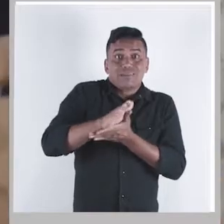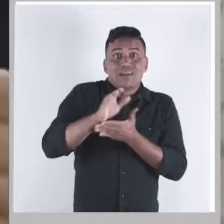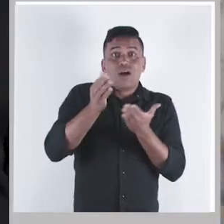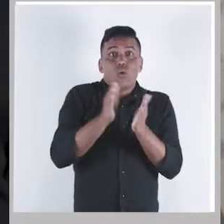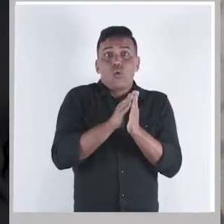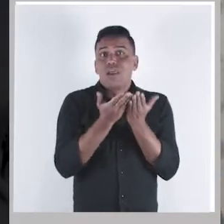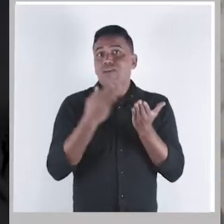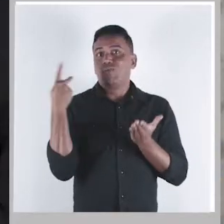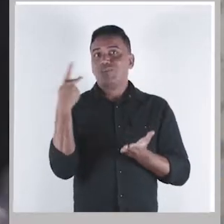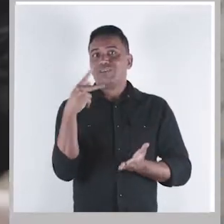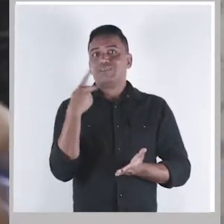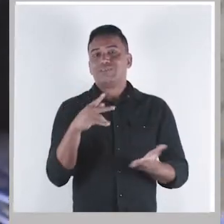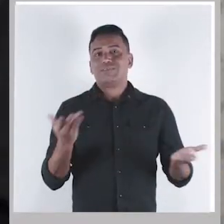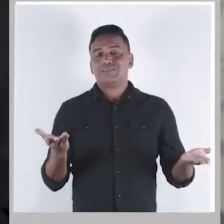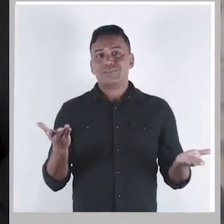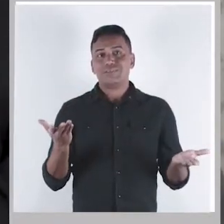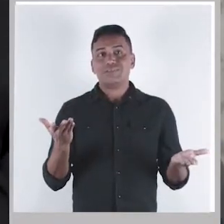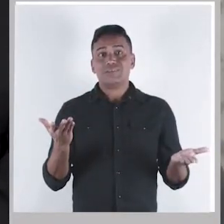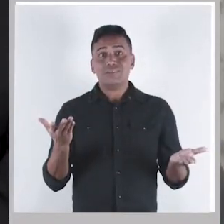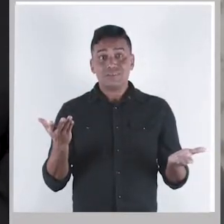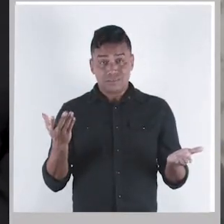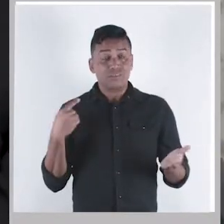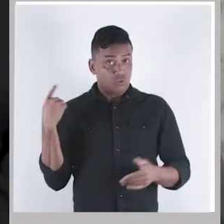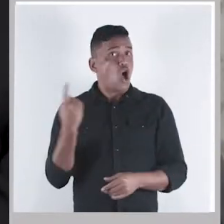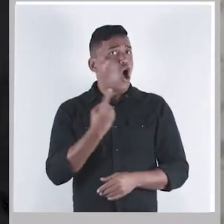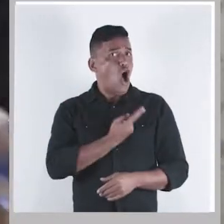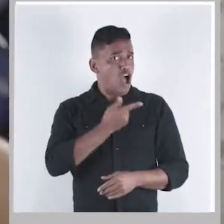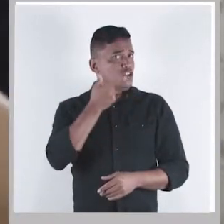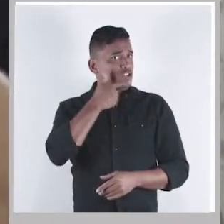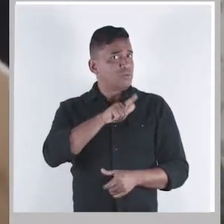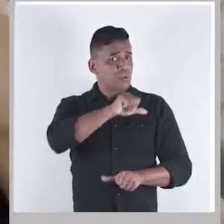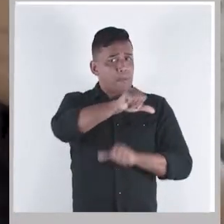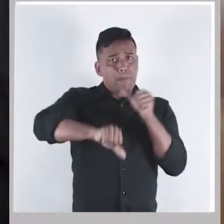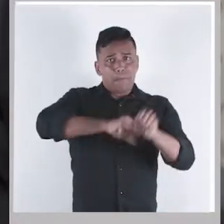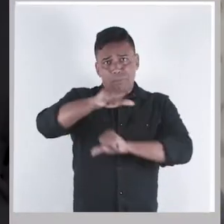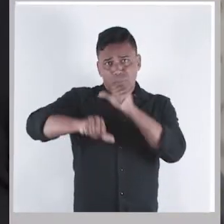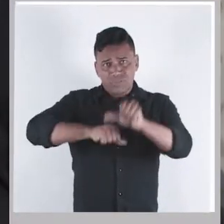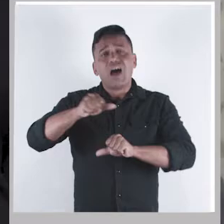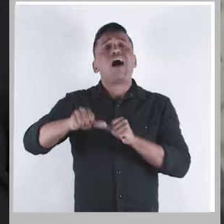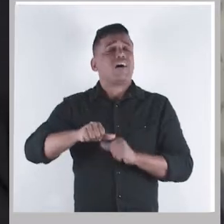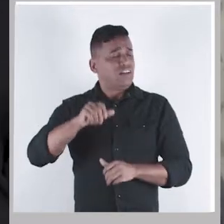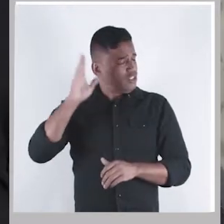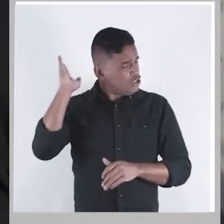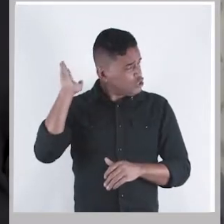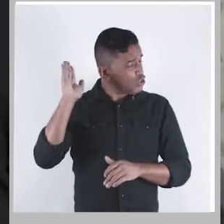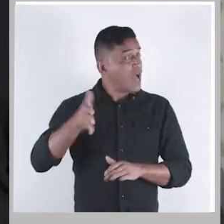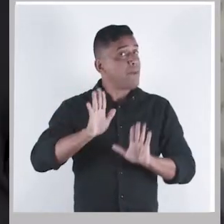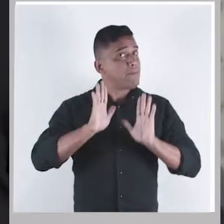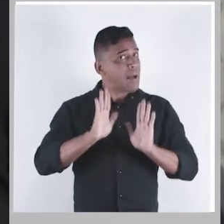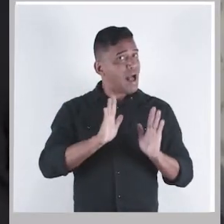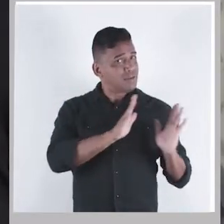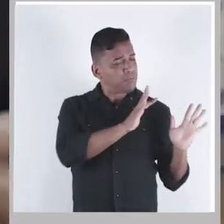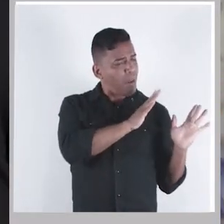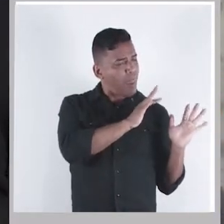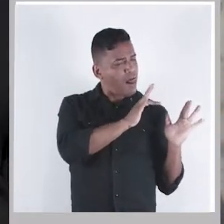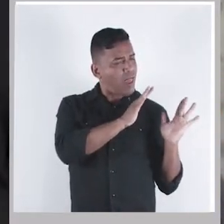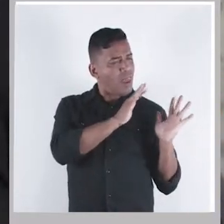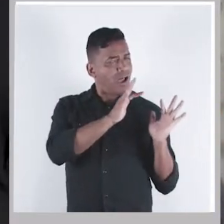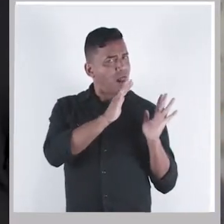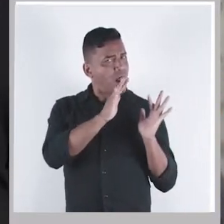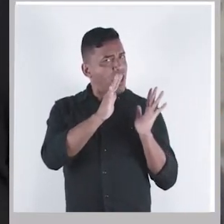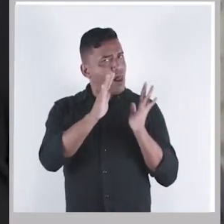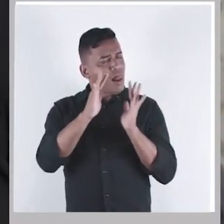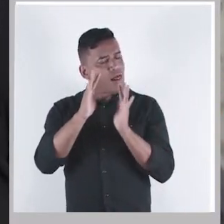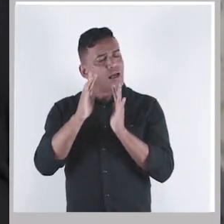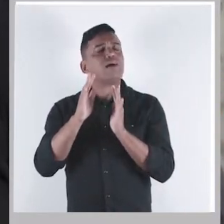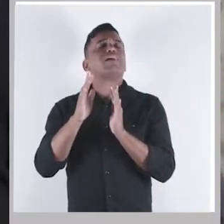é um direito de todo mundo. Nem todo mundo quer escrever para ganhar o jabuti. Às vezes a gente quer escrever só para diminuir a febre de sentir mesmo, só para respirar